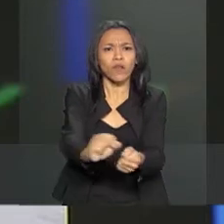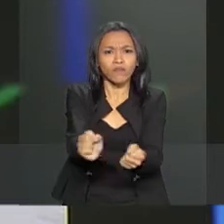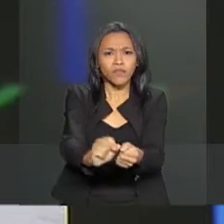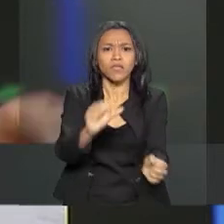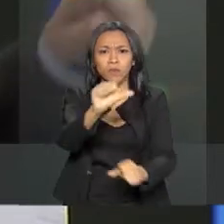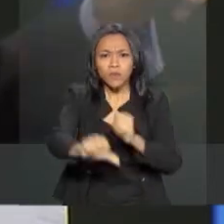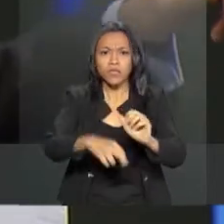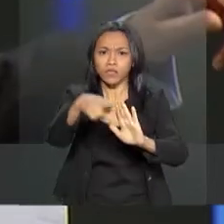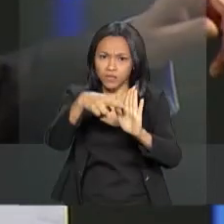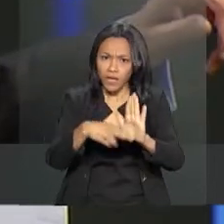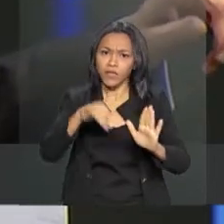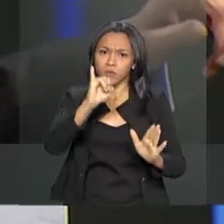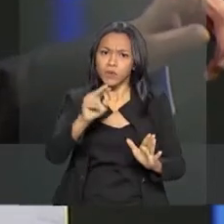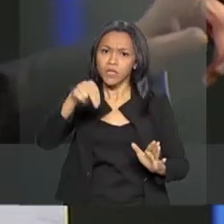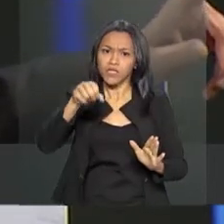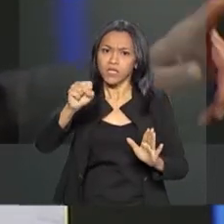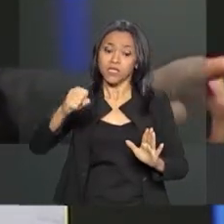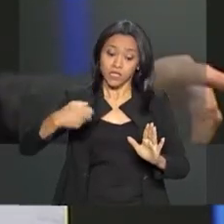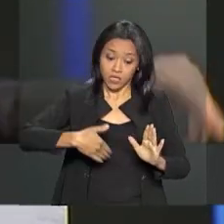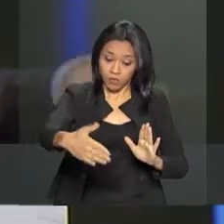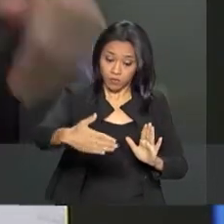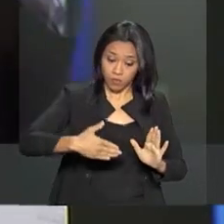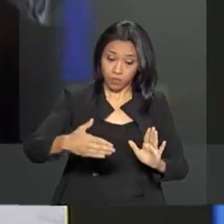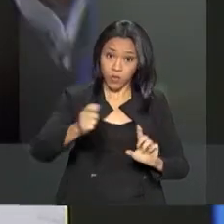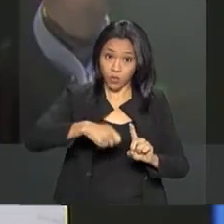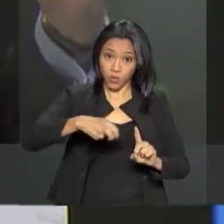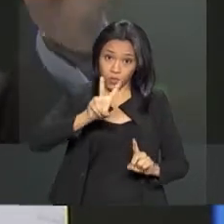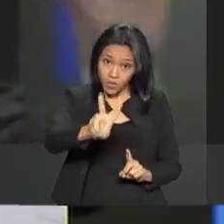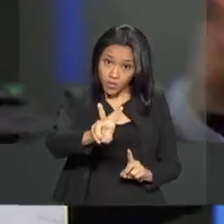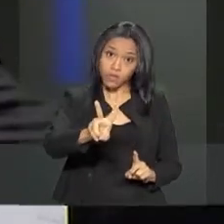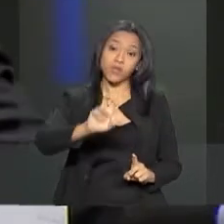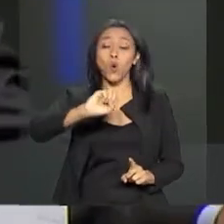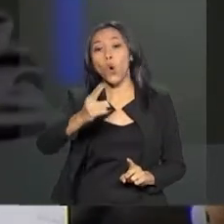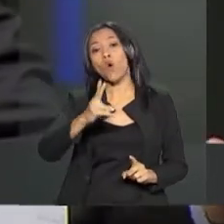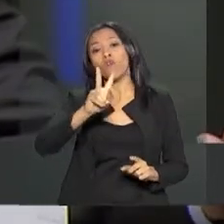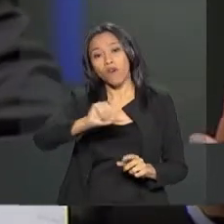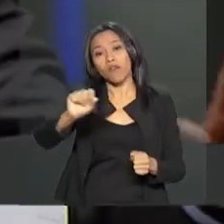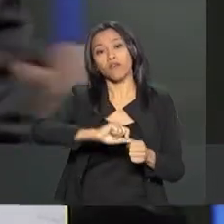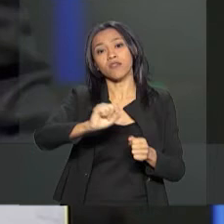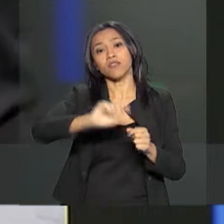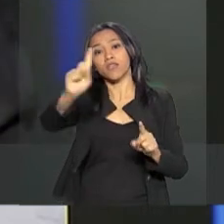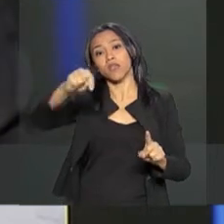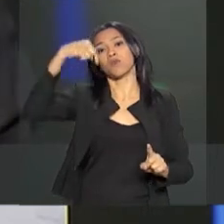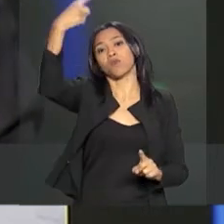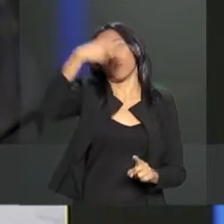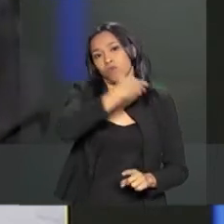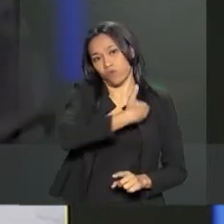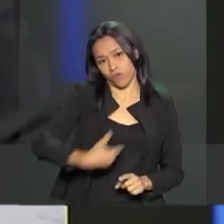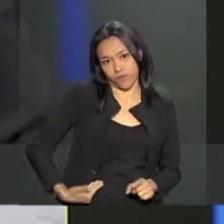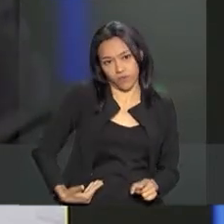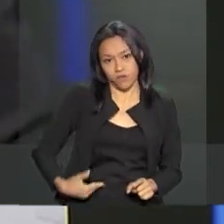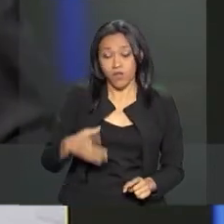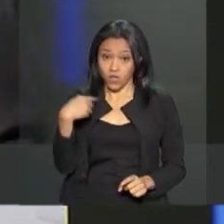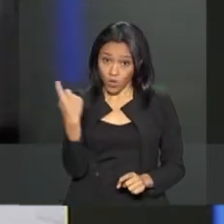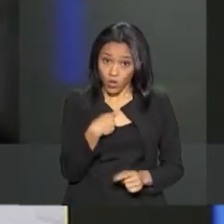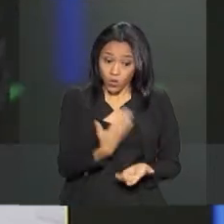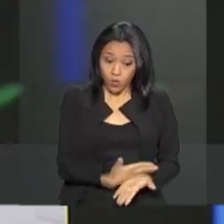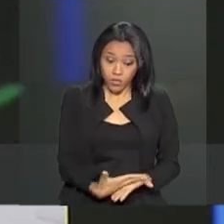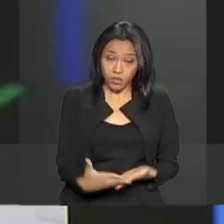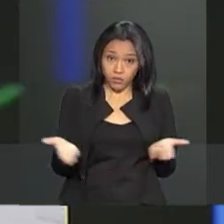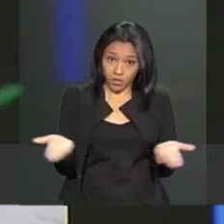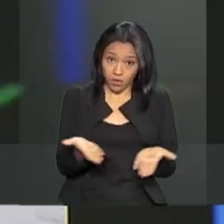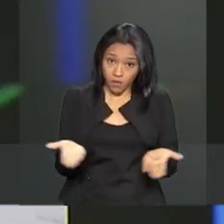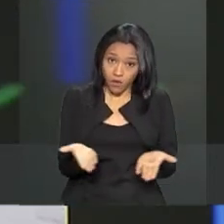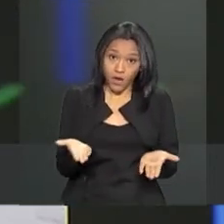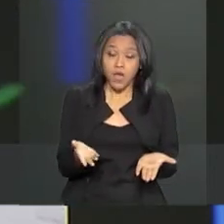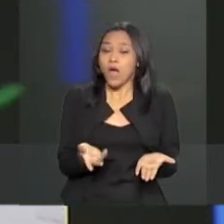da Previdência nesses 2 meses ou far-se-á no próximo governo. Quer dizer, nós plantamos as sementes e essas sementes